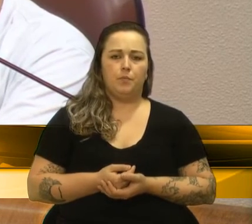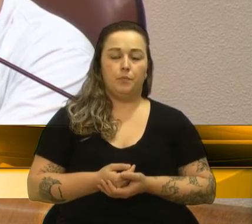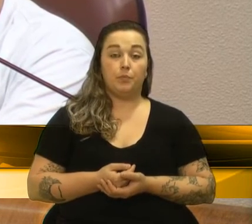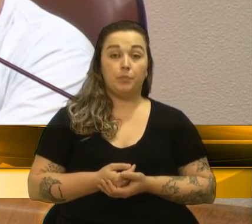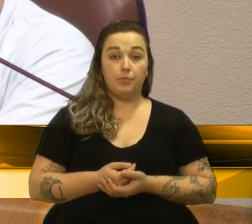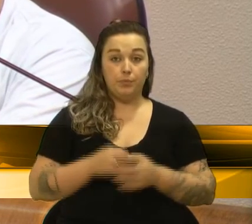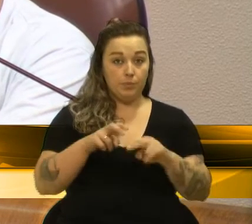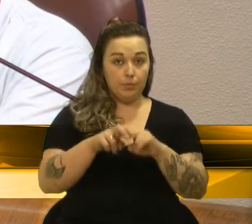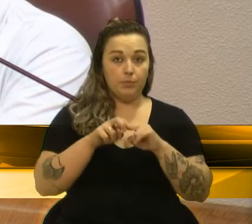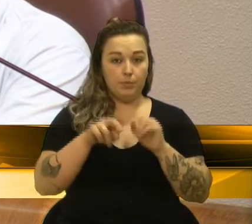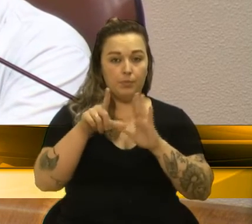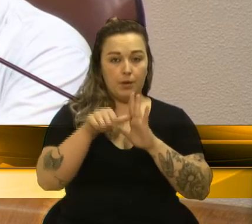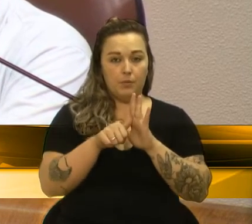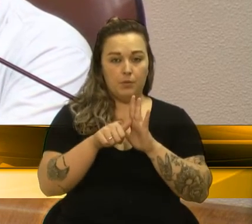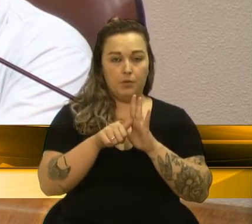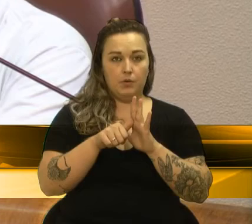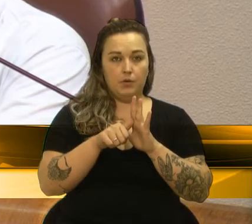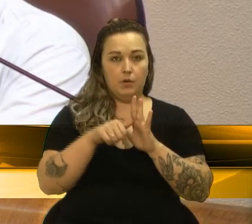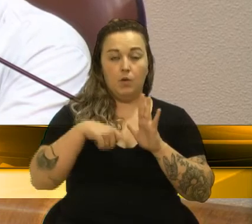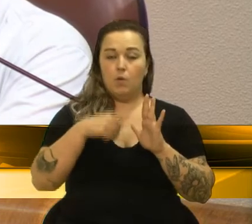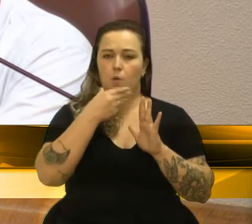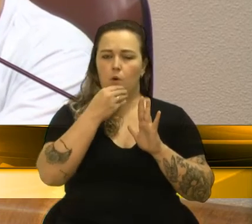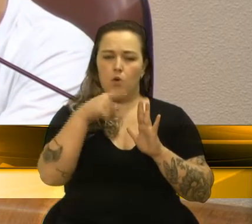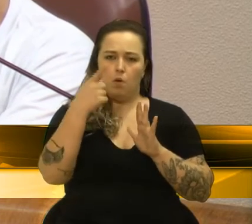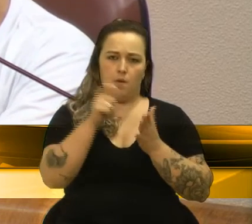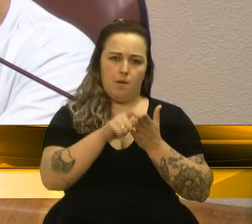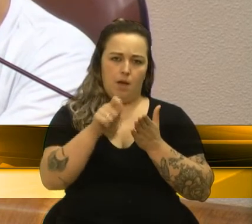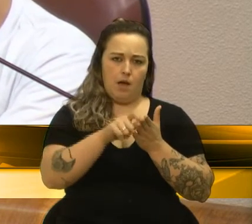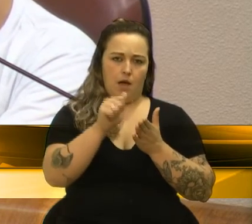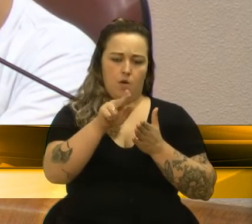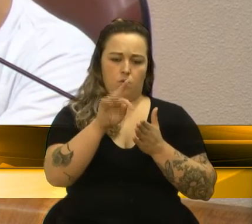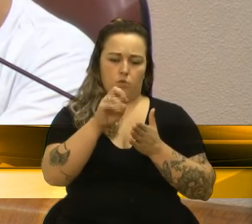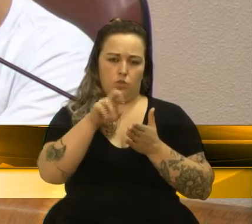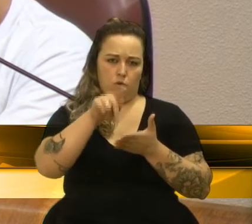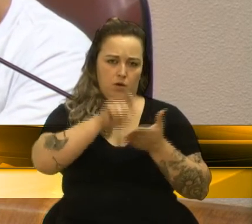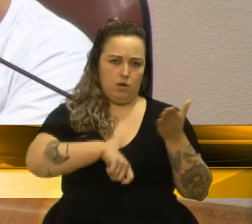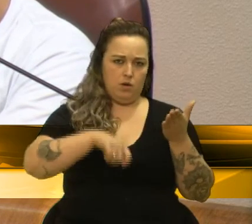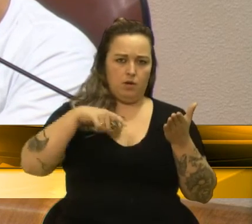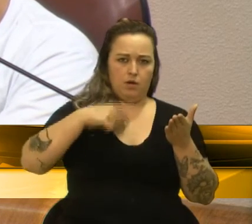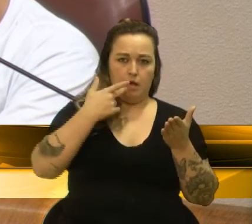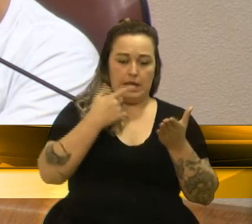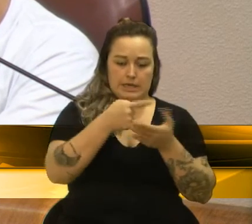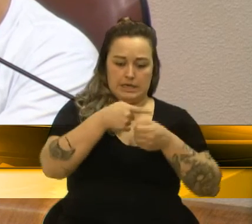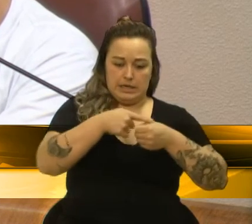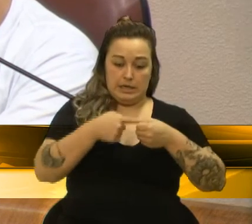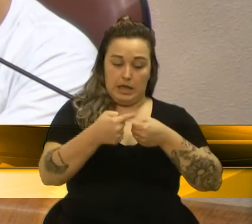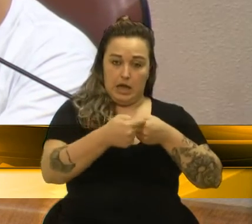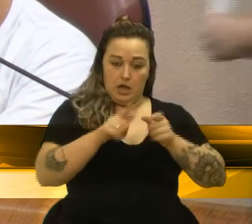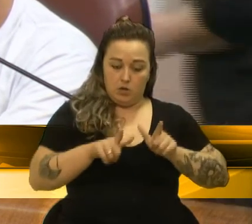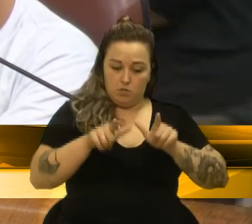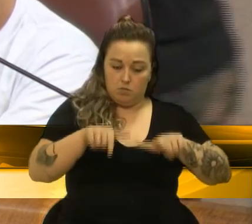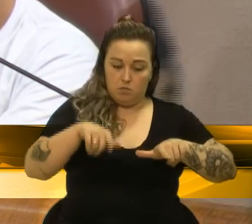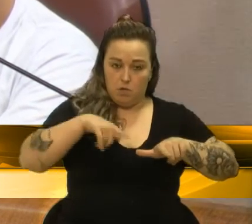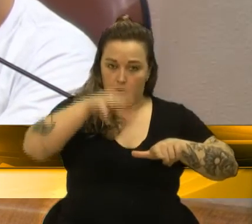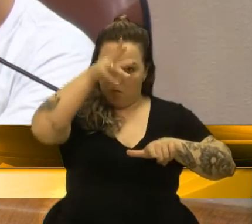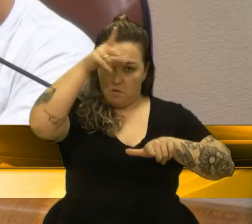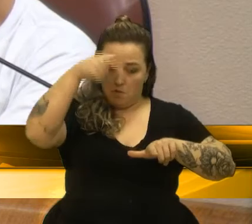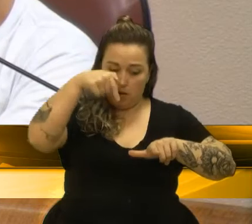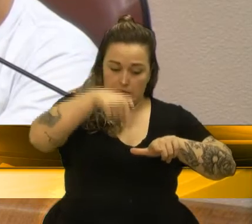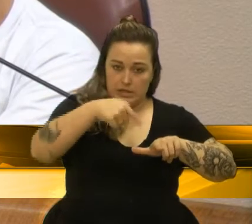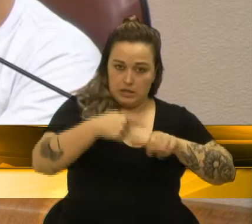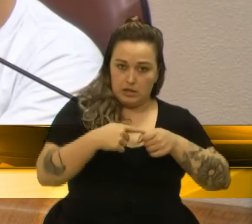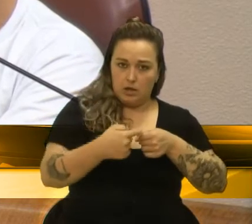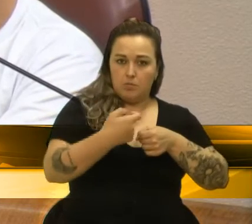Para Morand de Villers, a cidade que abriga espaços públicos deve propiciar